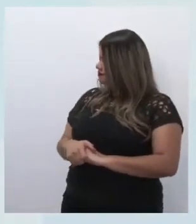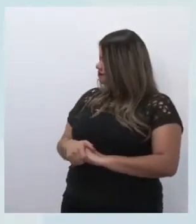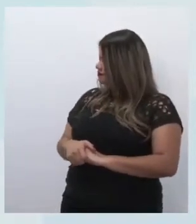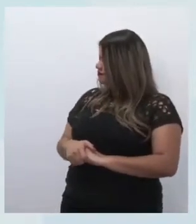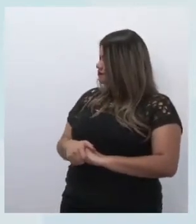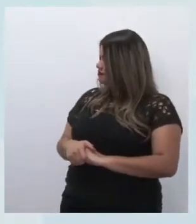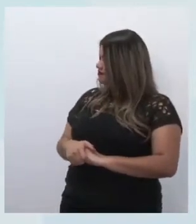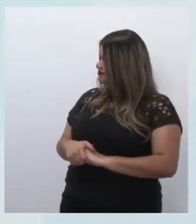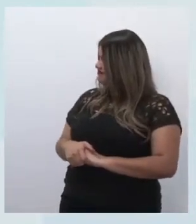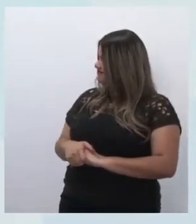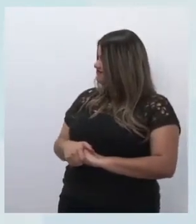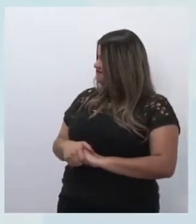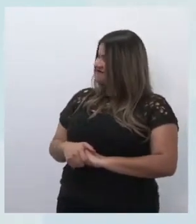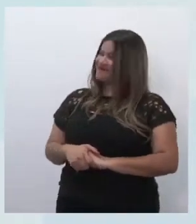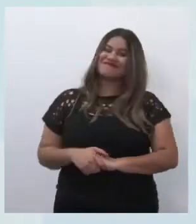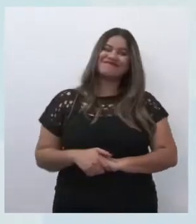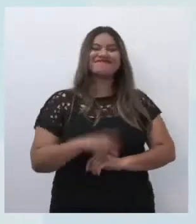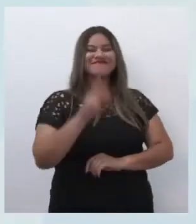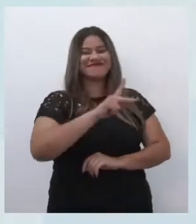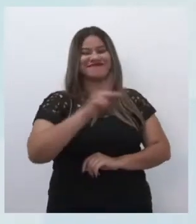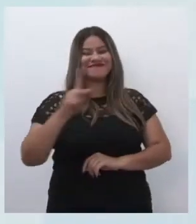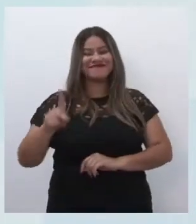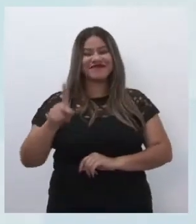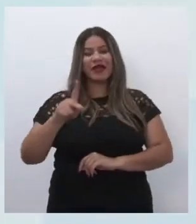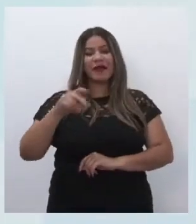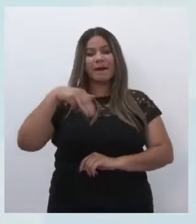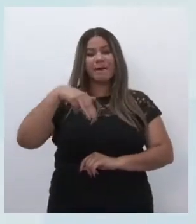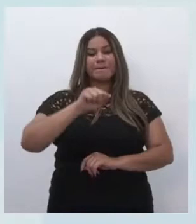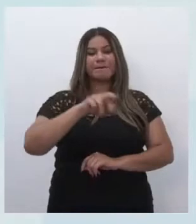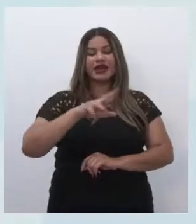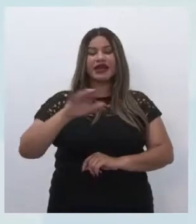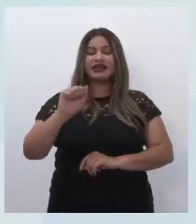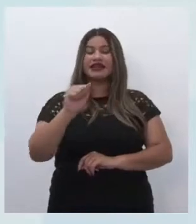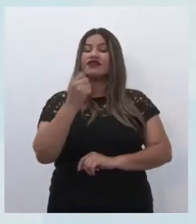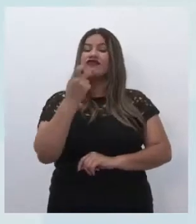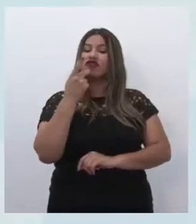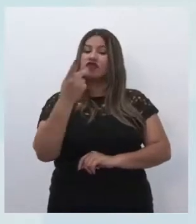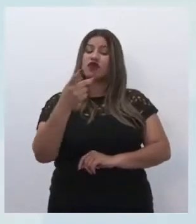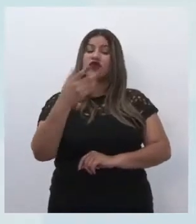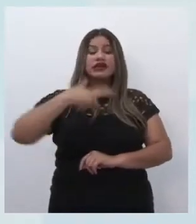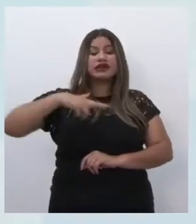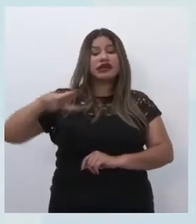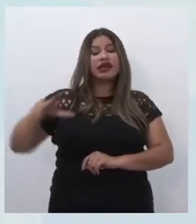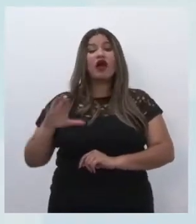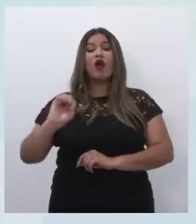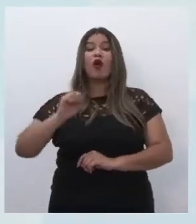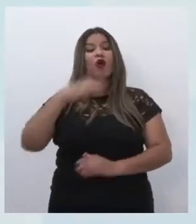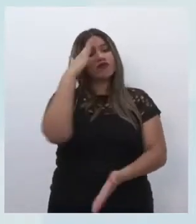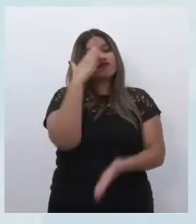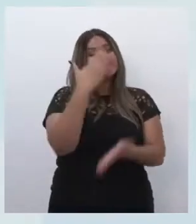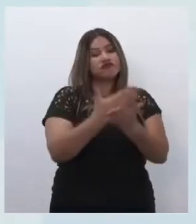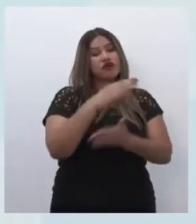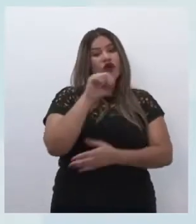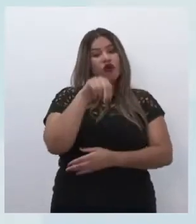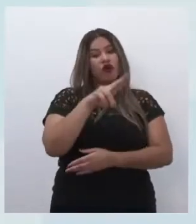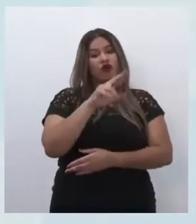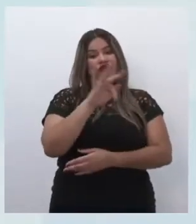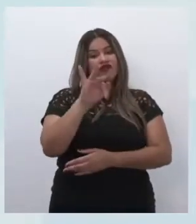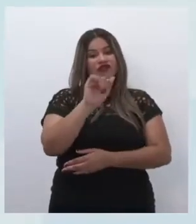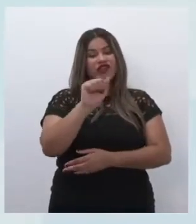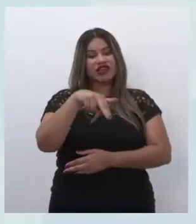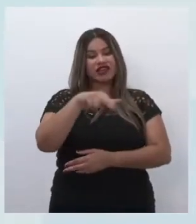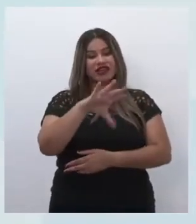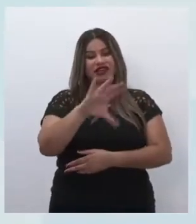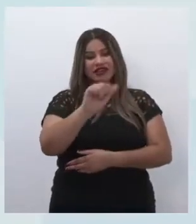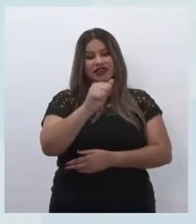Professora Maria está falando que a 10ª é criança ou confiança. Então, vamos lá. 9 é inspiração, muitos